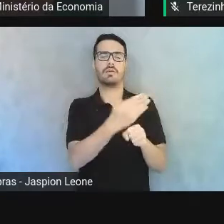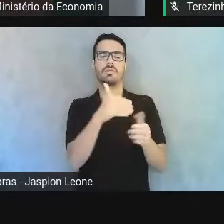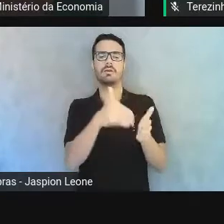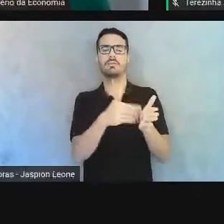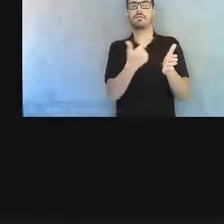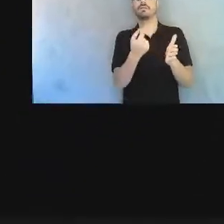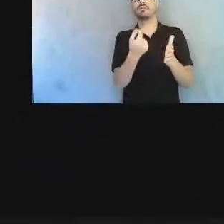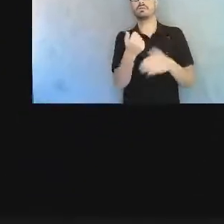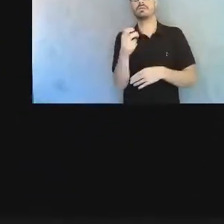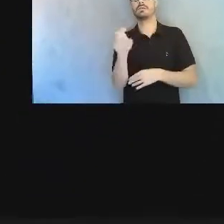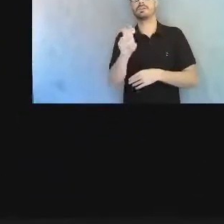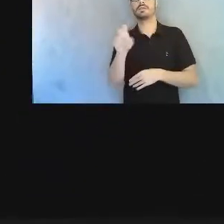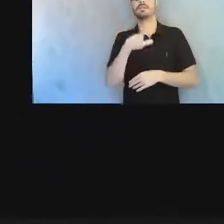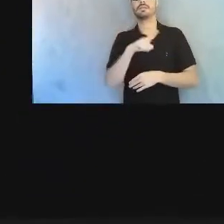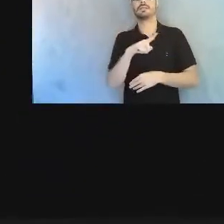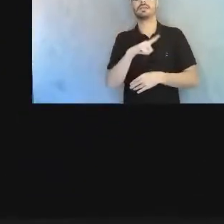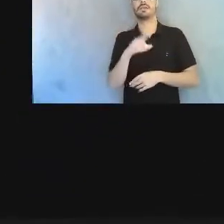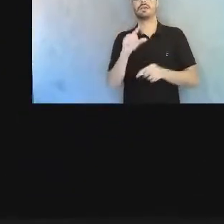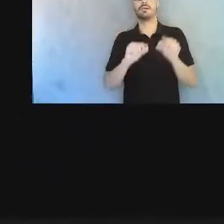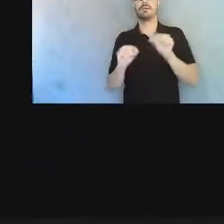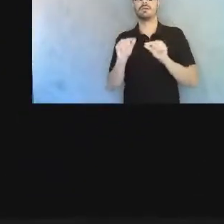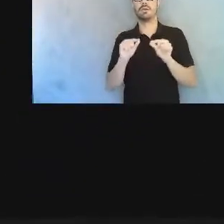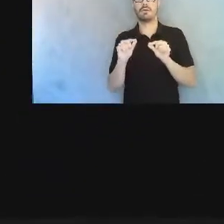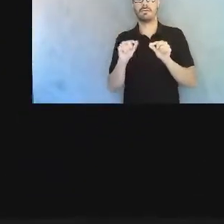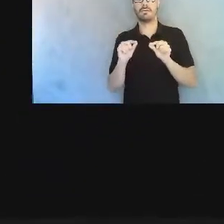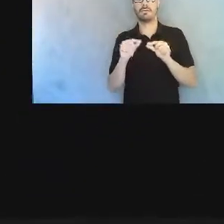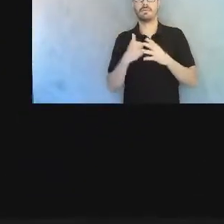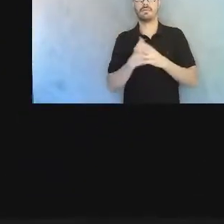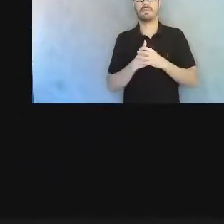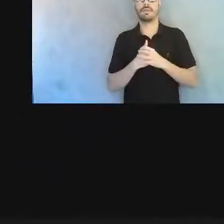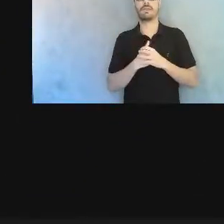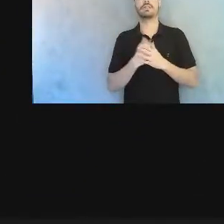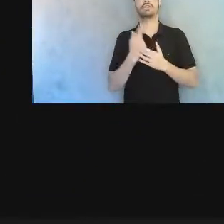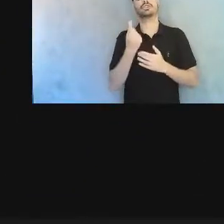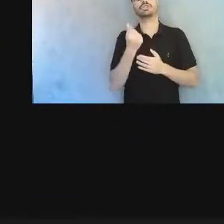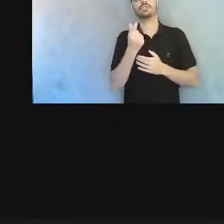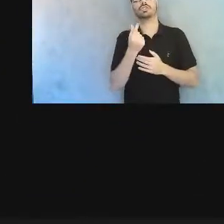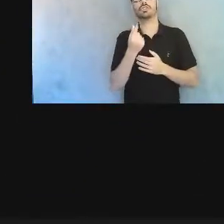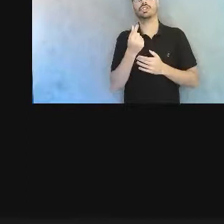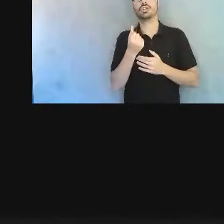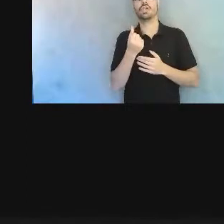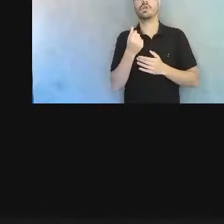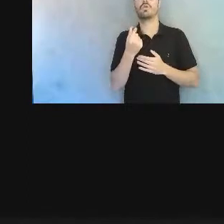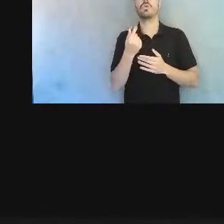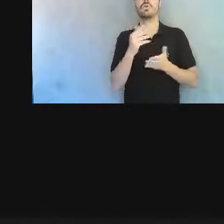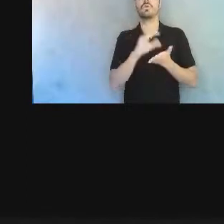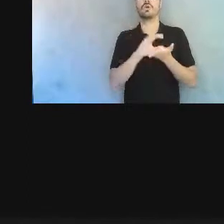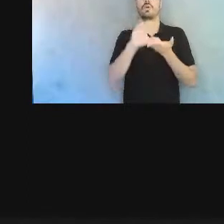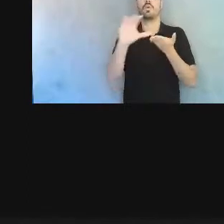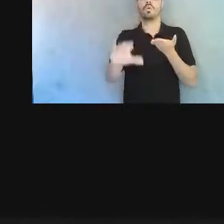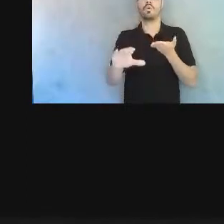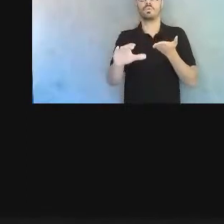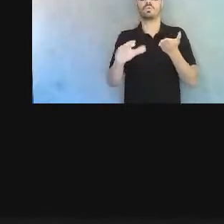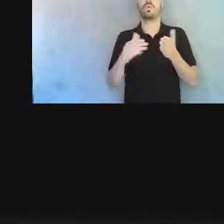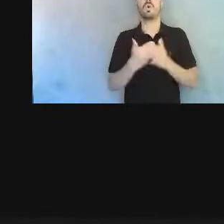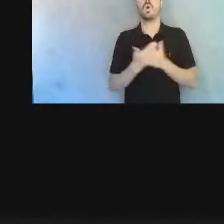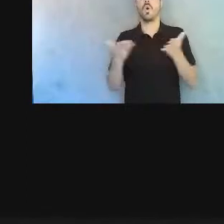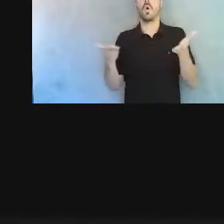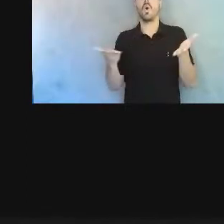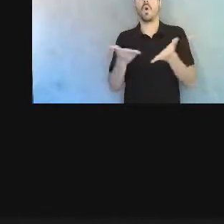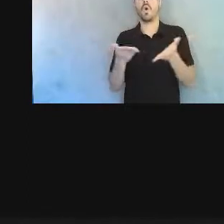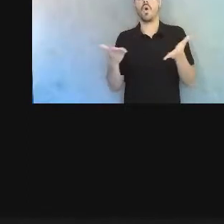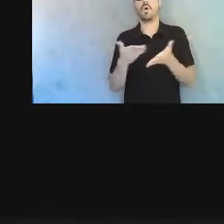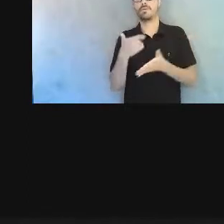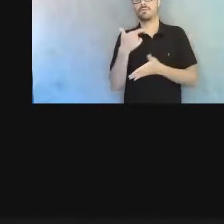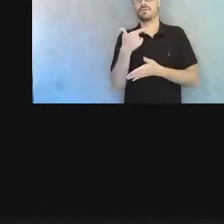de ter a sua parcela de alocação de recursos no orçamento, né? E hoje são 25 emendas